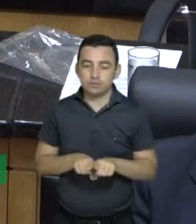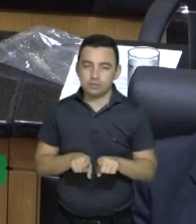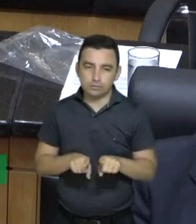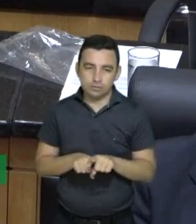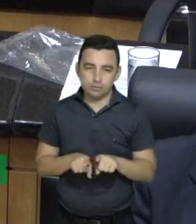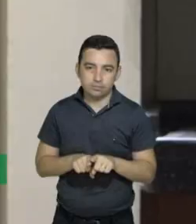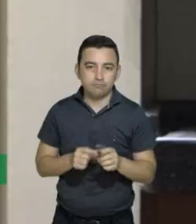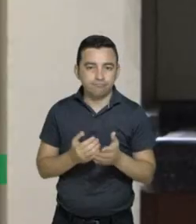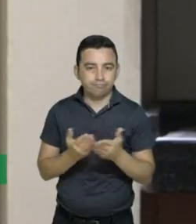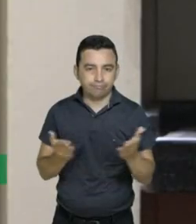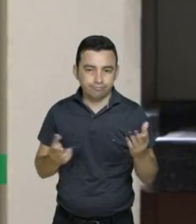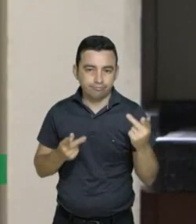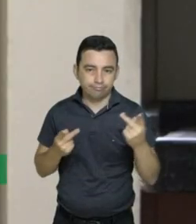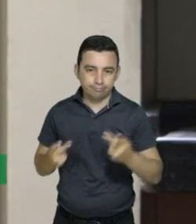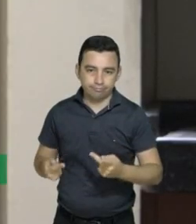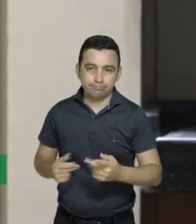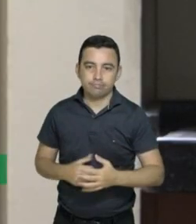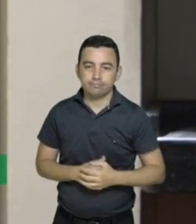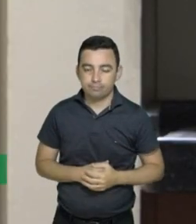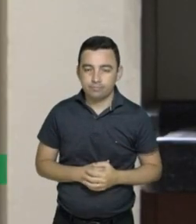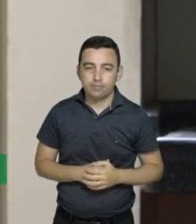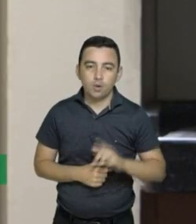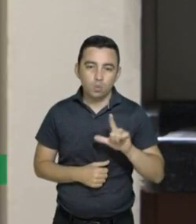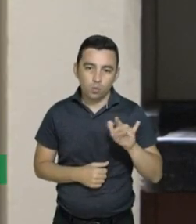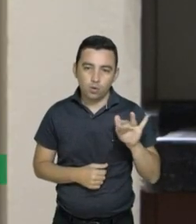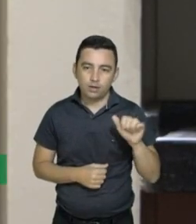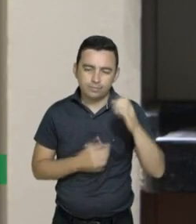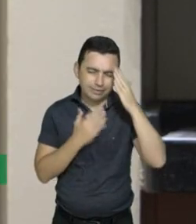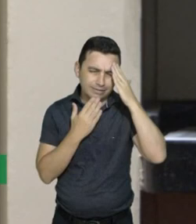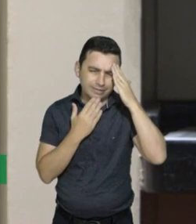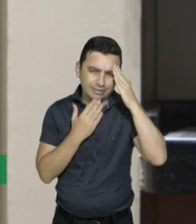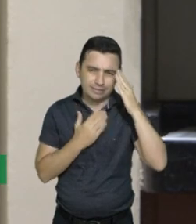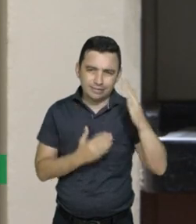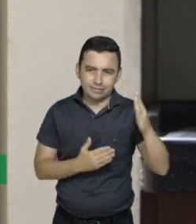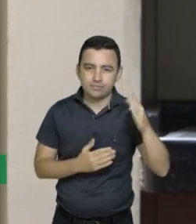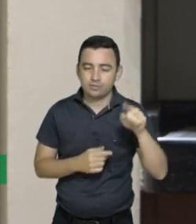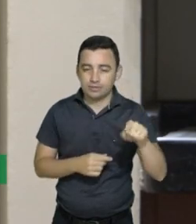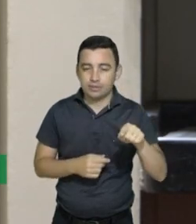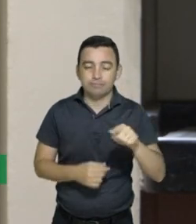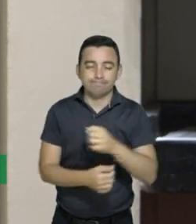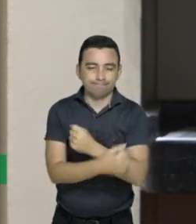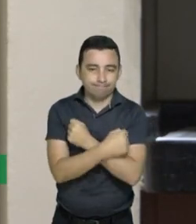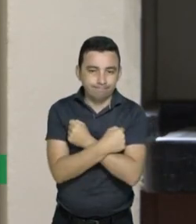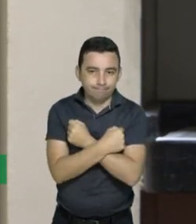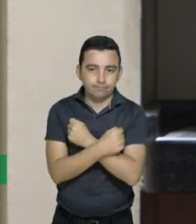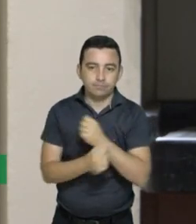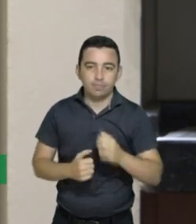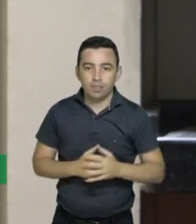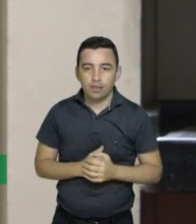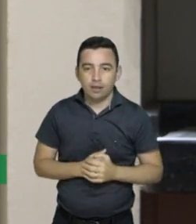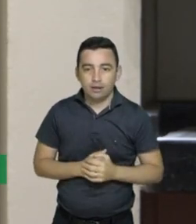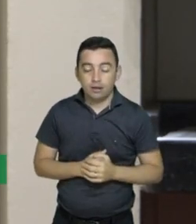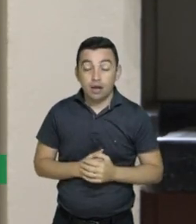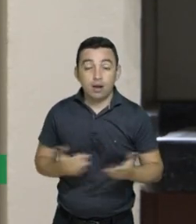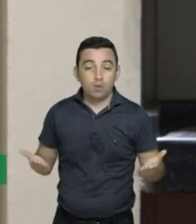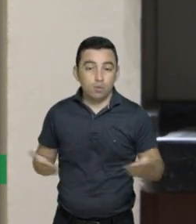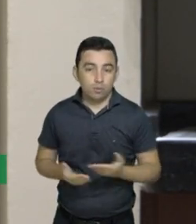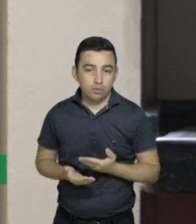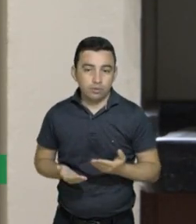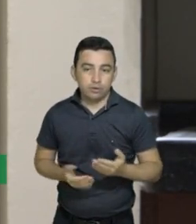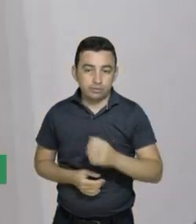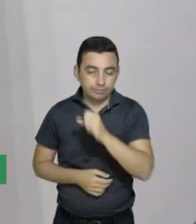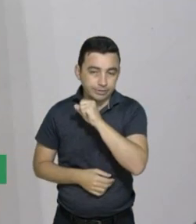Obrigado Deputado Lucas receba o nosso abraço com a palavra Deputado Edilson